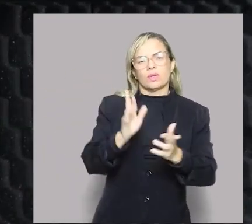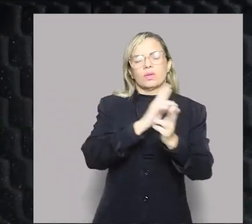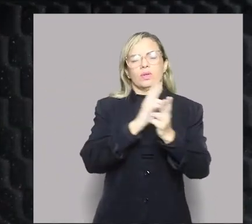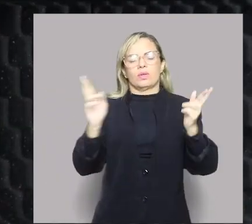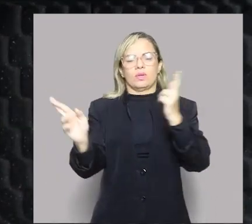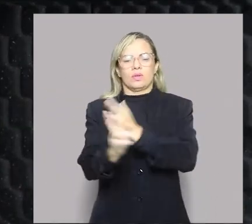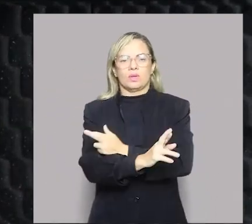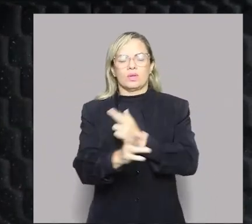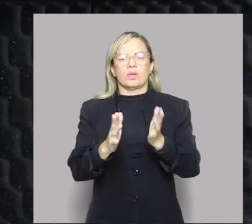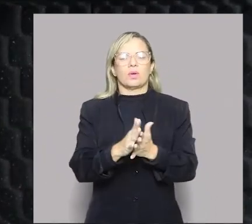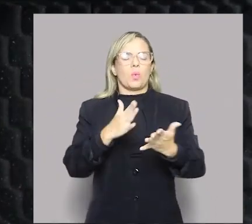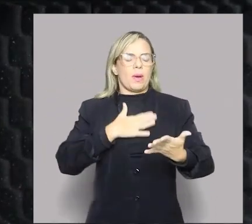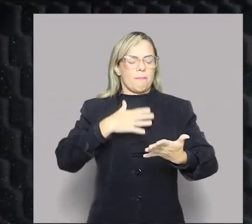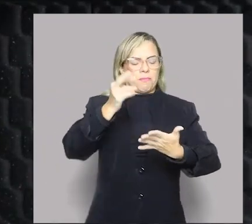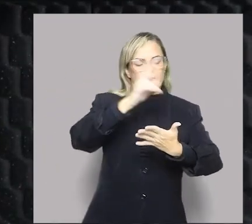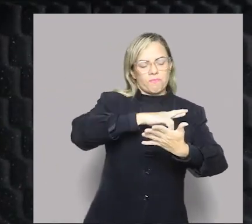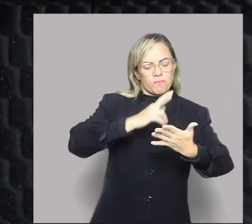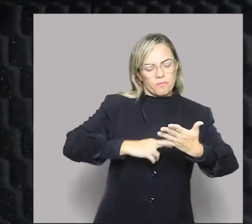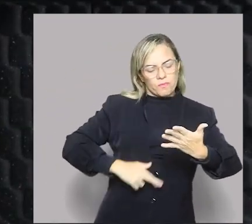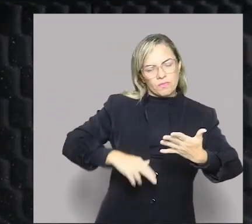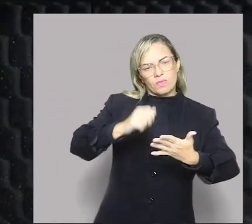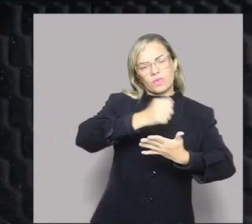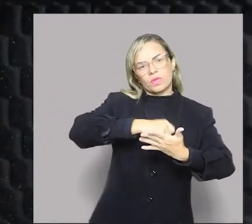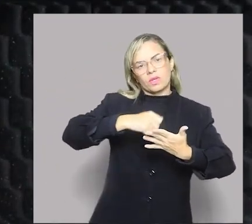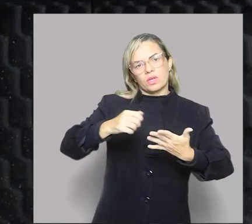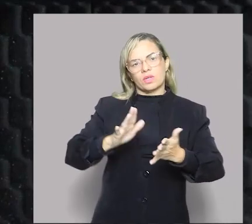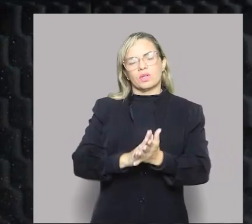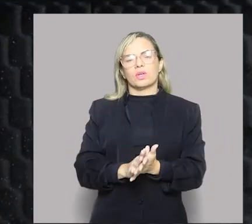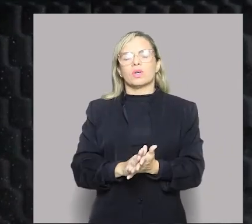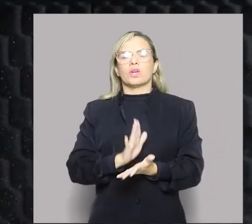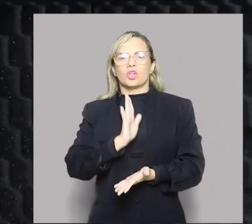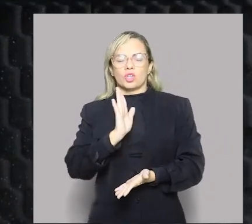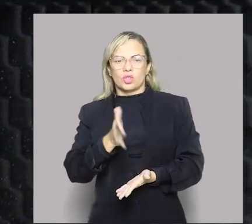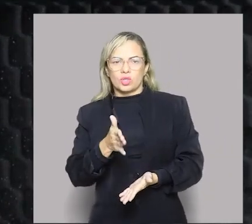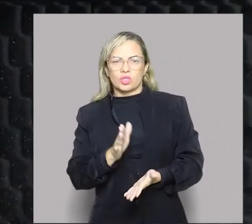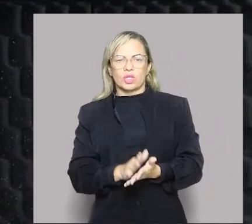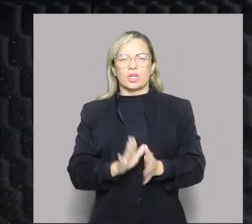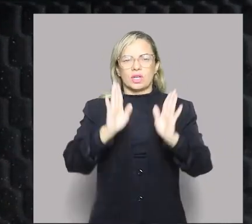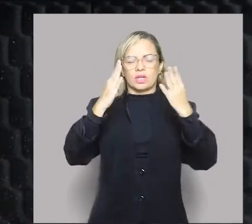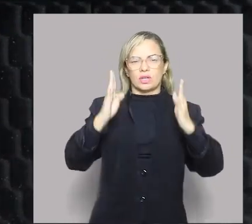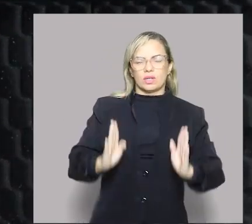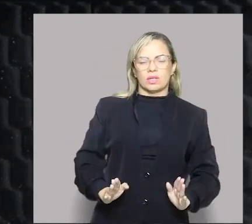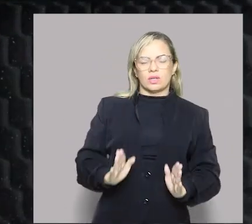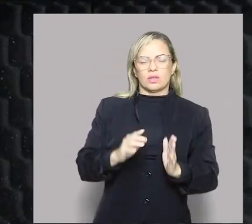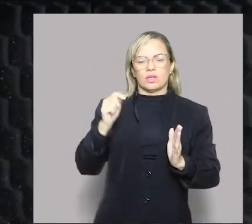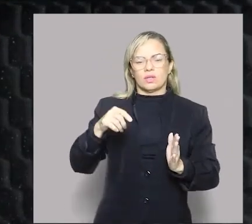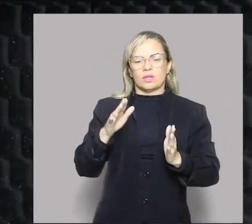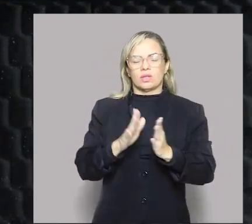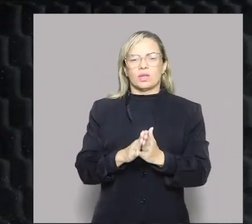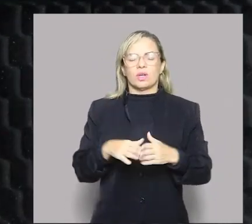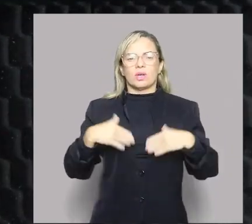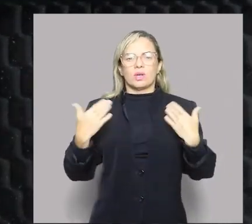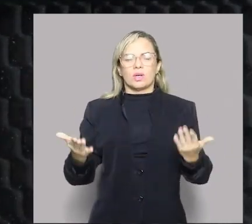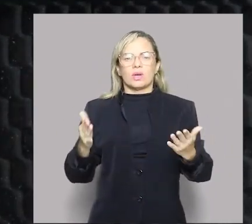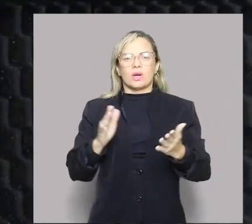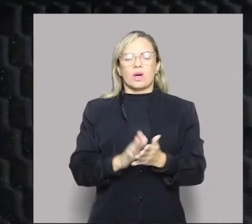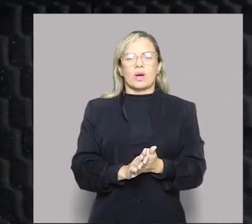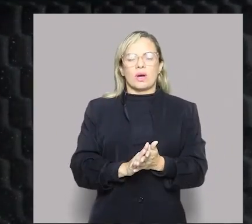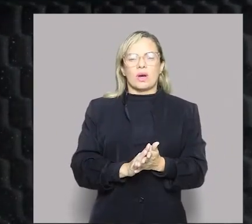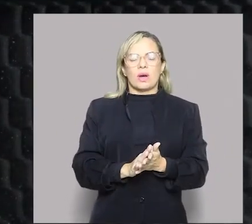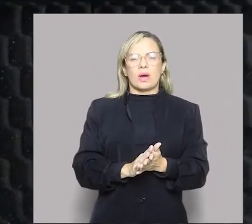minha redação. Eu já verifiquei também até os memes, né? Até